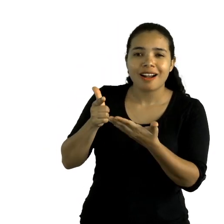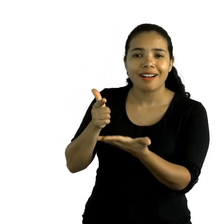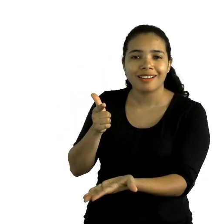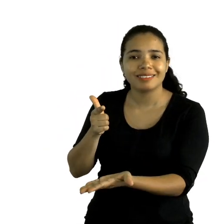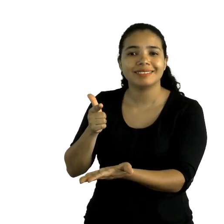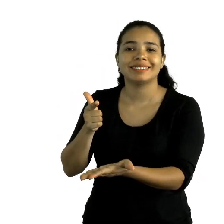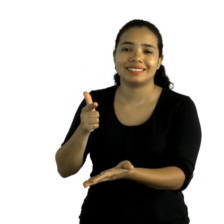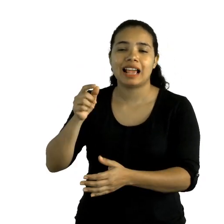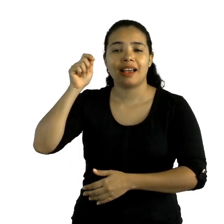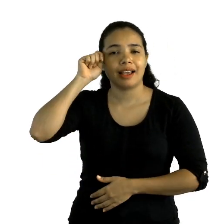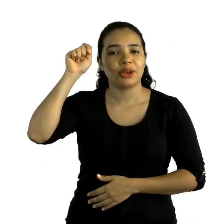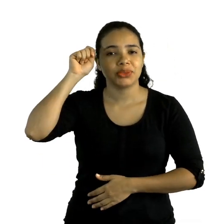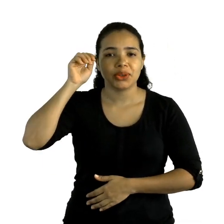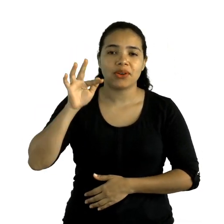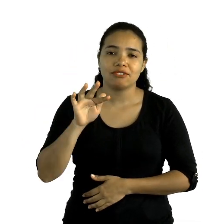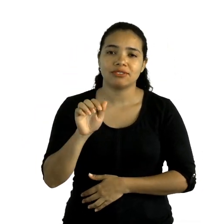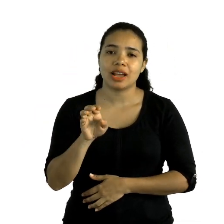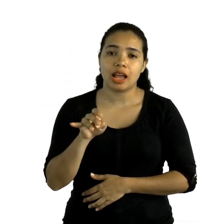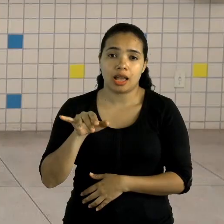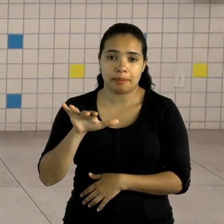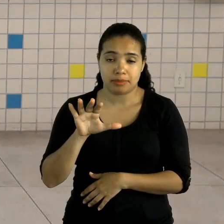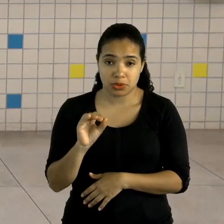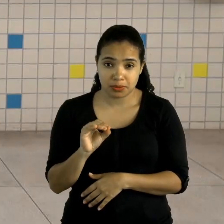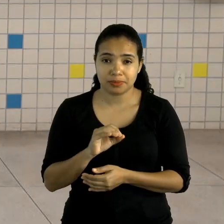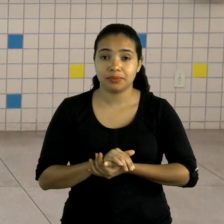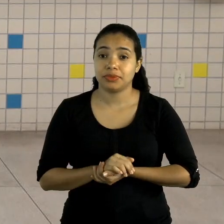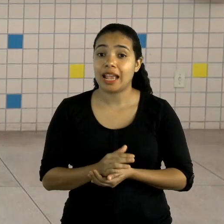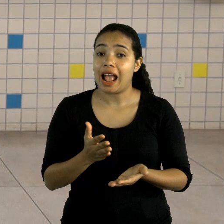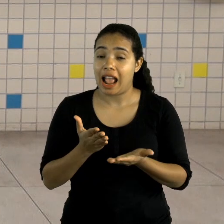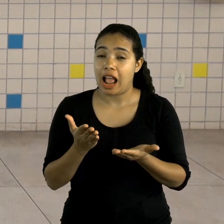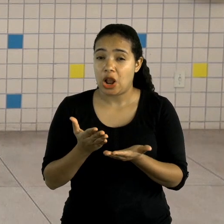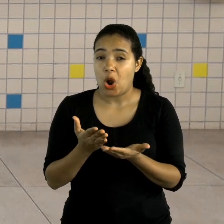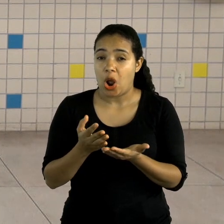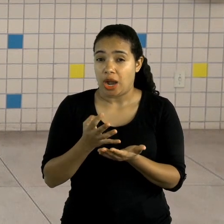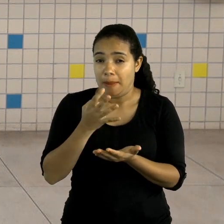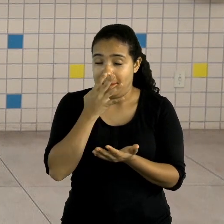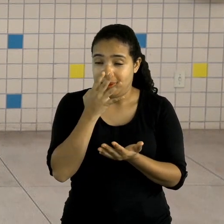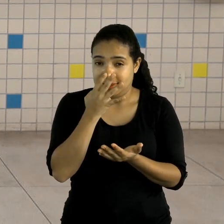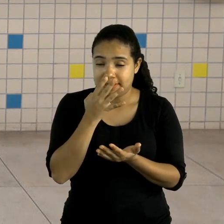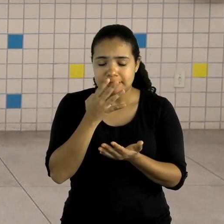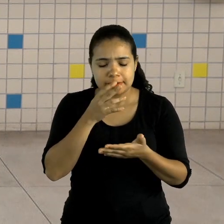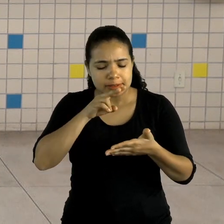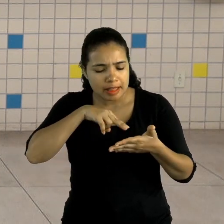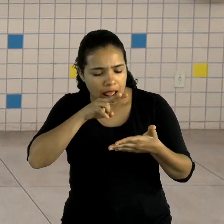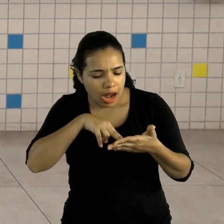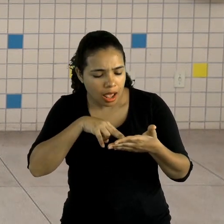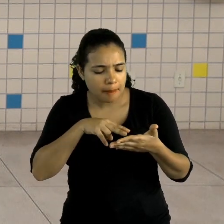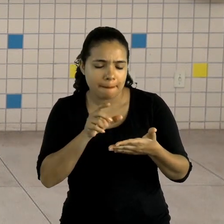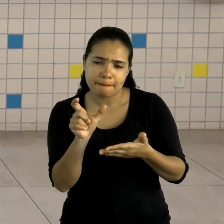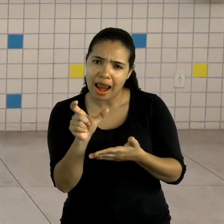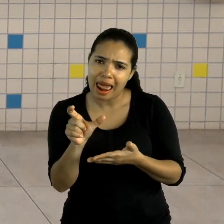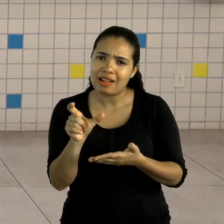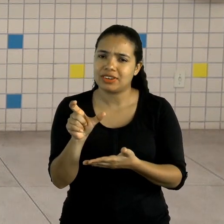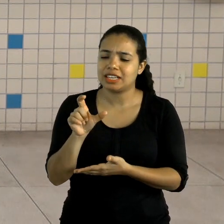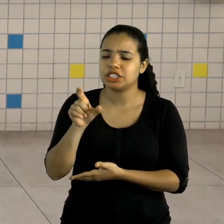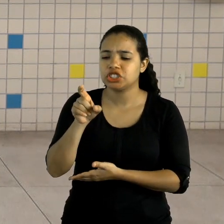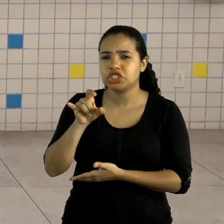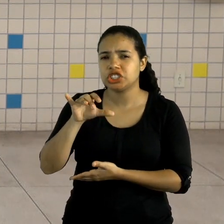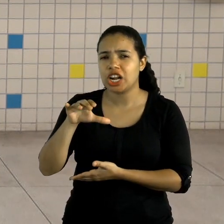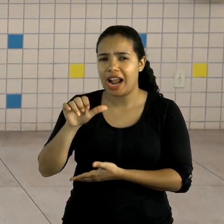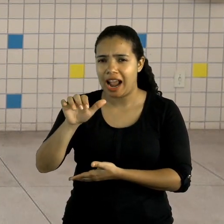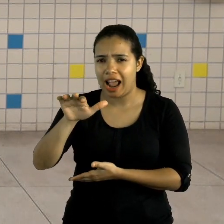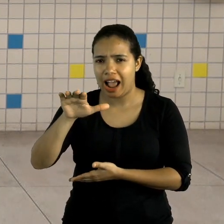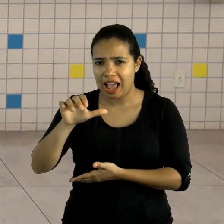Autor Fábio Sergiucci. Vamos agora observar A palavra xícara, será que